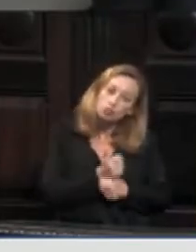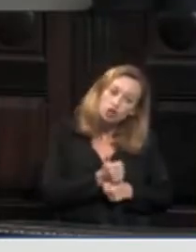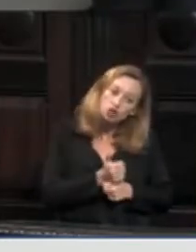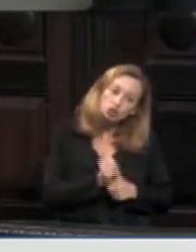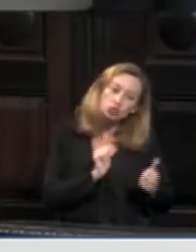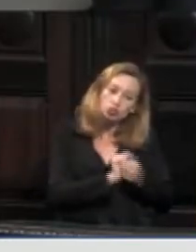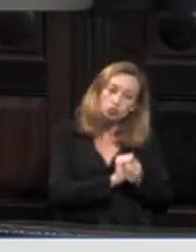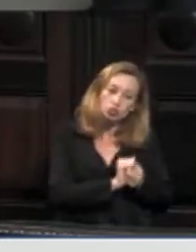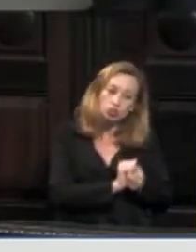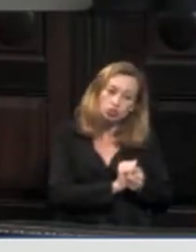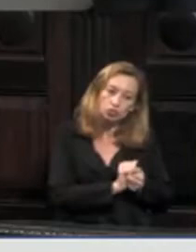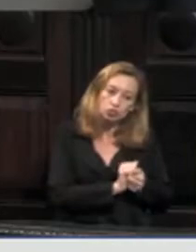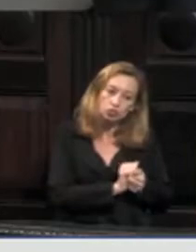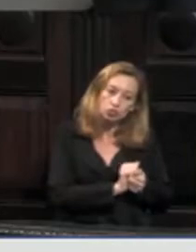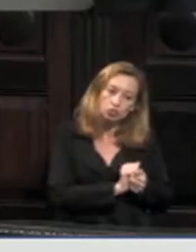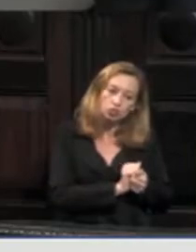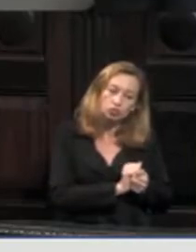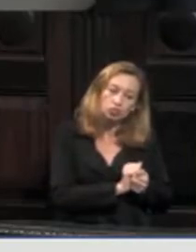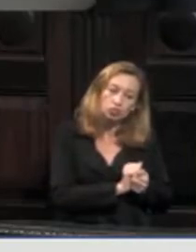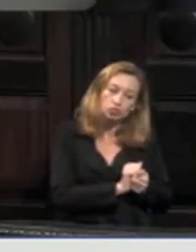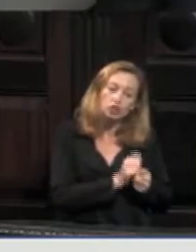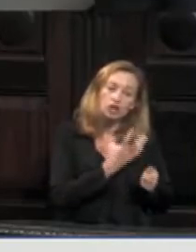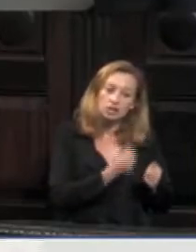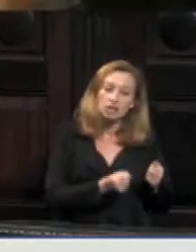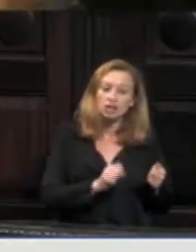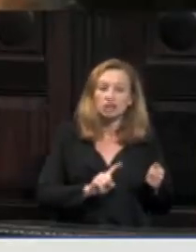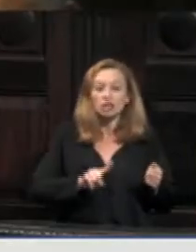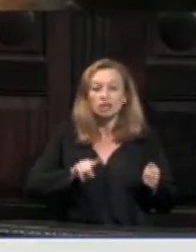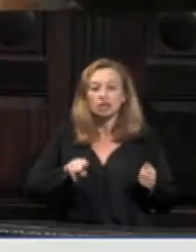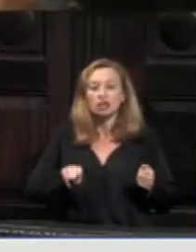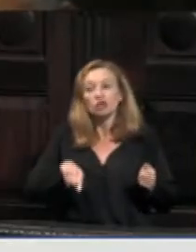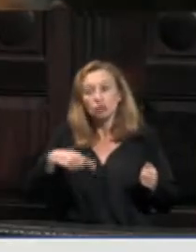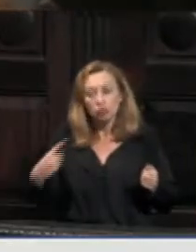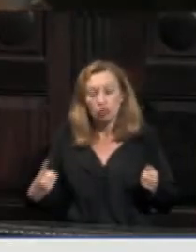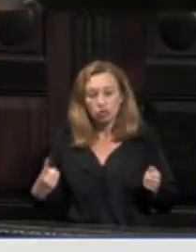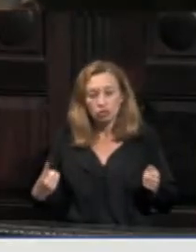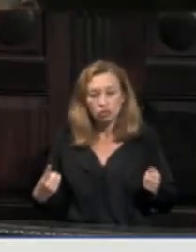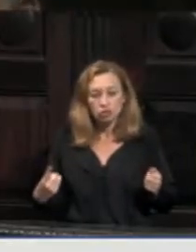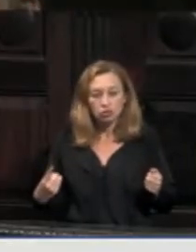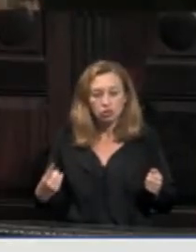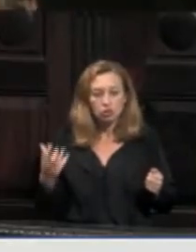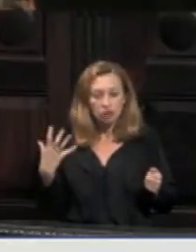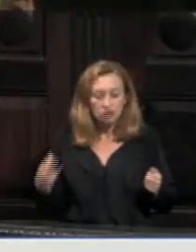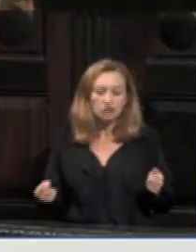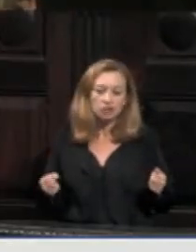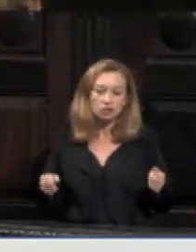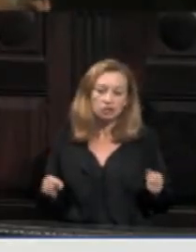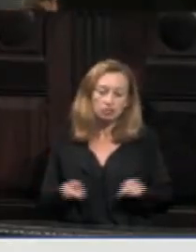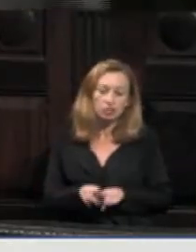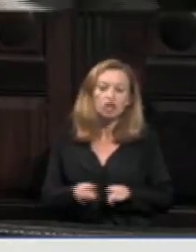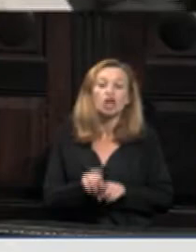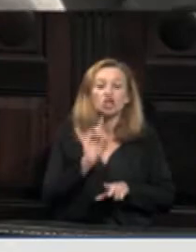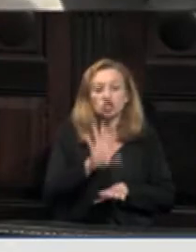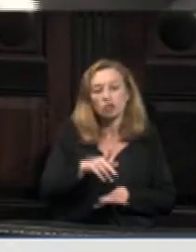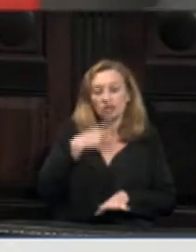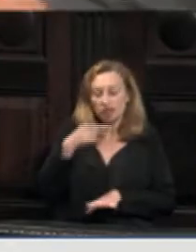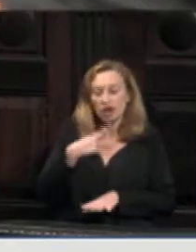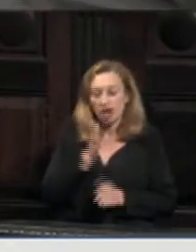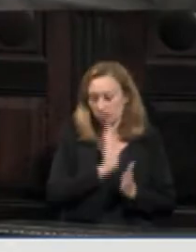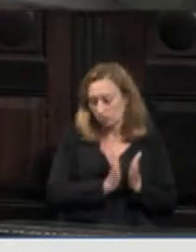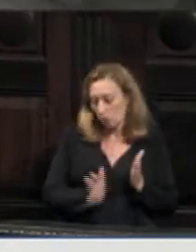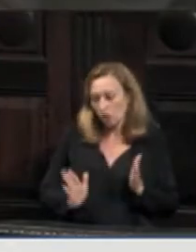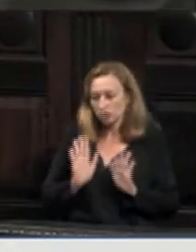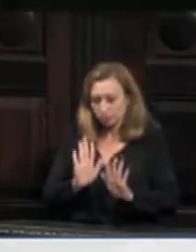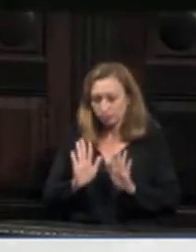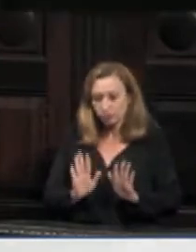e favorável da doutora Mariana Monte de Belo. Não tem parecer, nós vamos votar... Sim, presidente, só para esclarecer a questão da